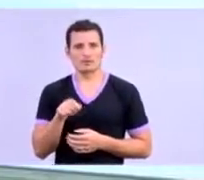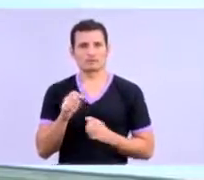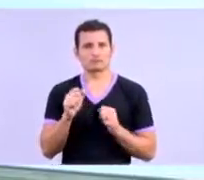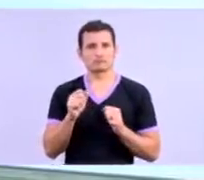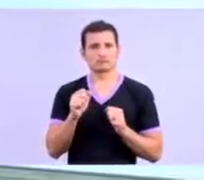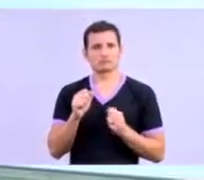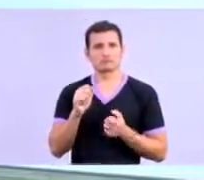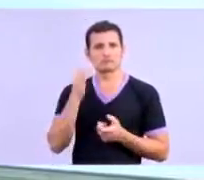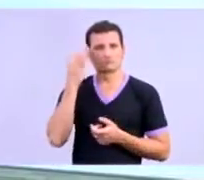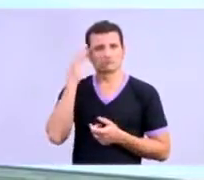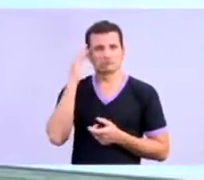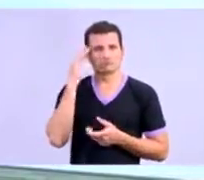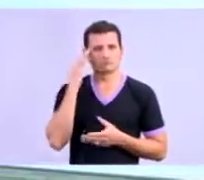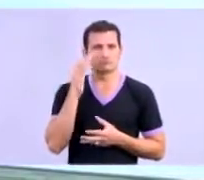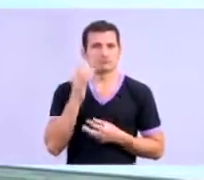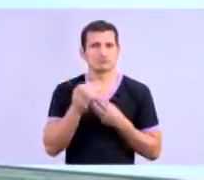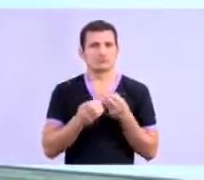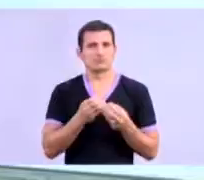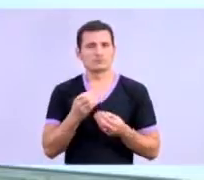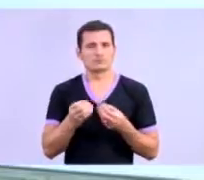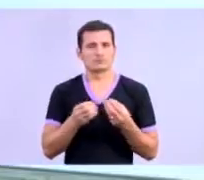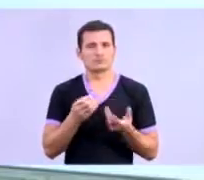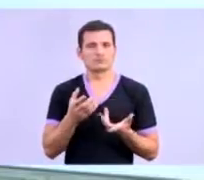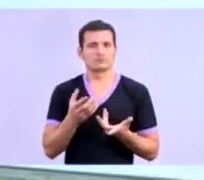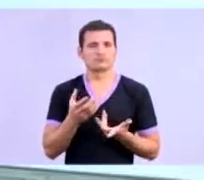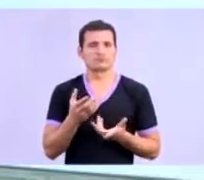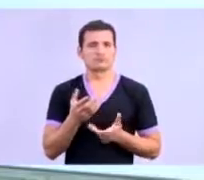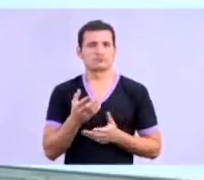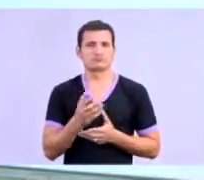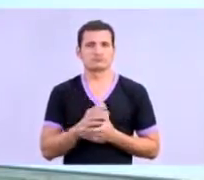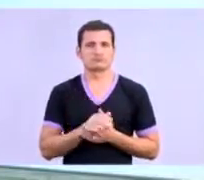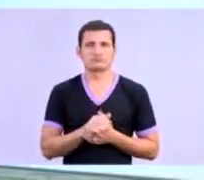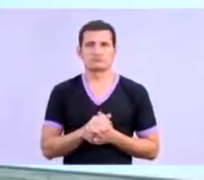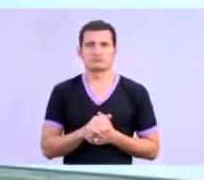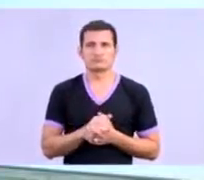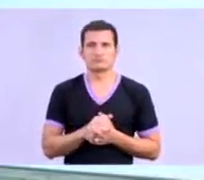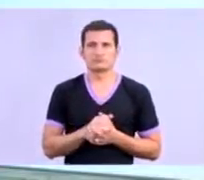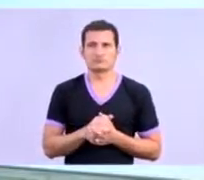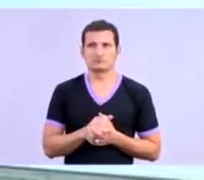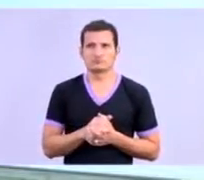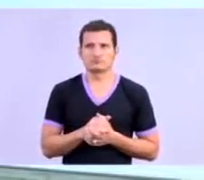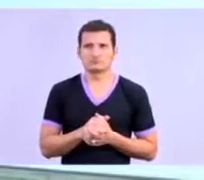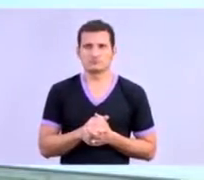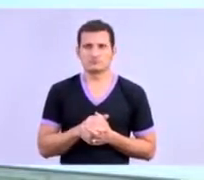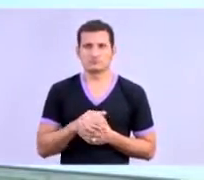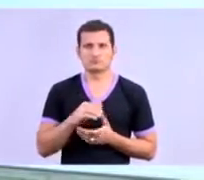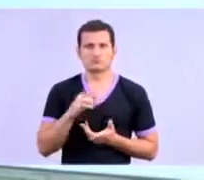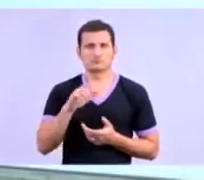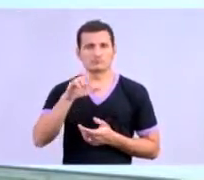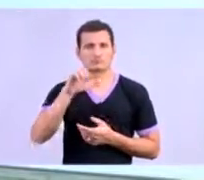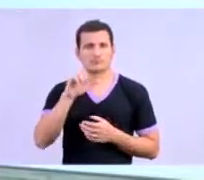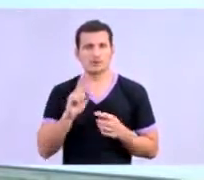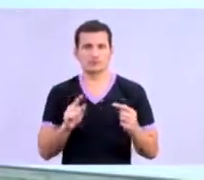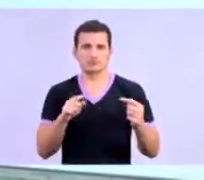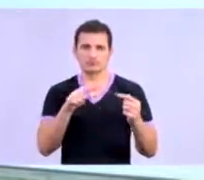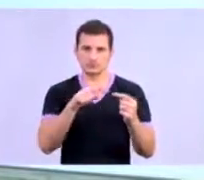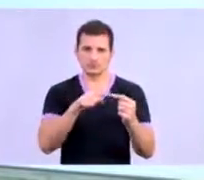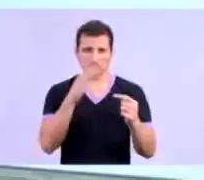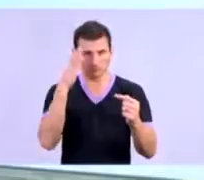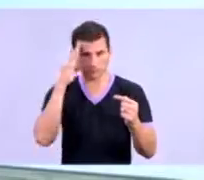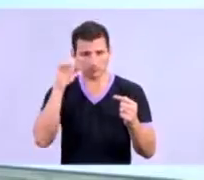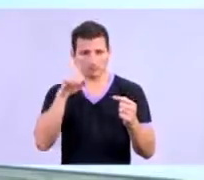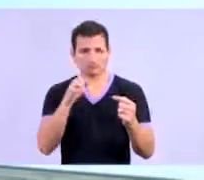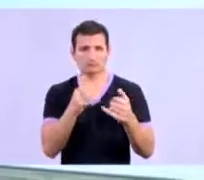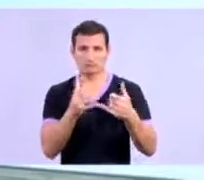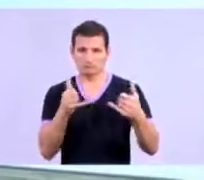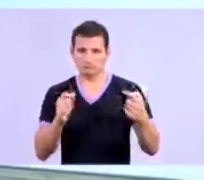que está o estado do meio que está sendo feito. Digamos que a gente vê que o nosso link principal, ele está funcionando, ele